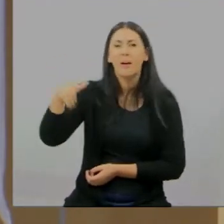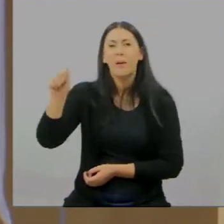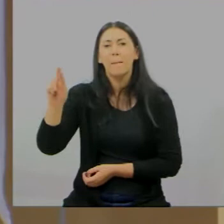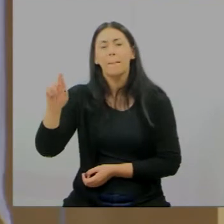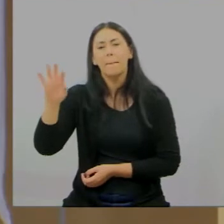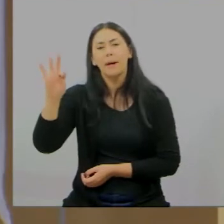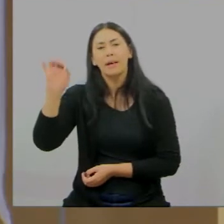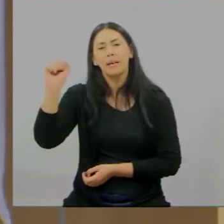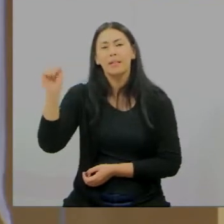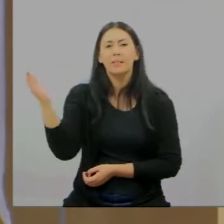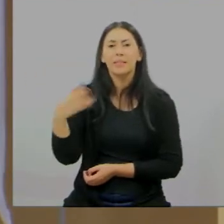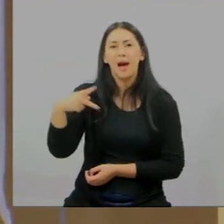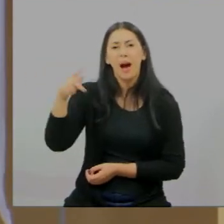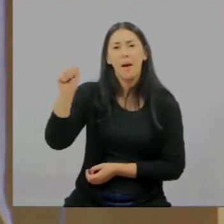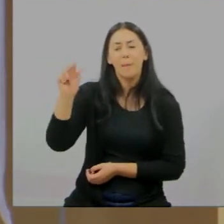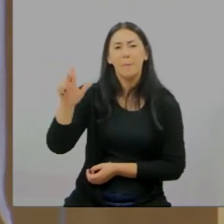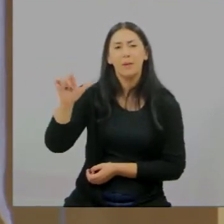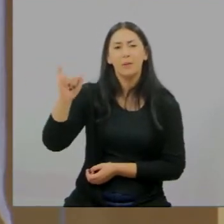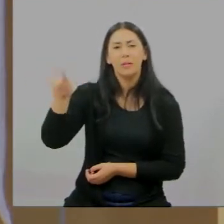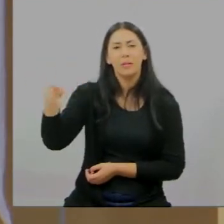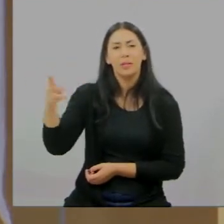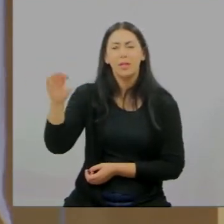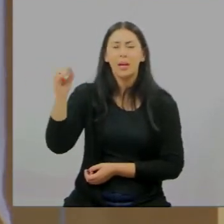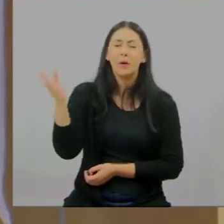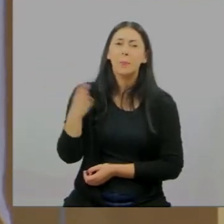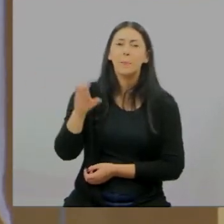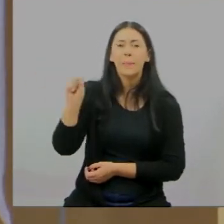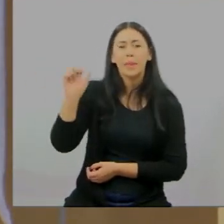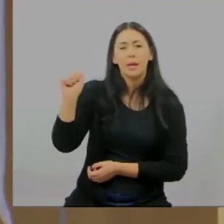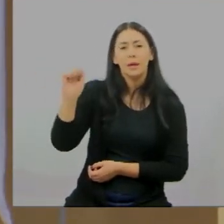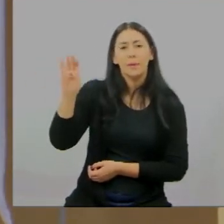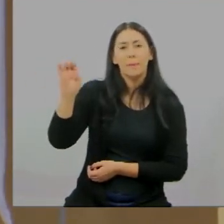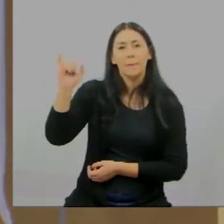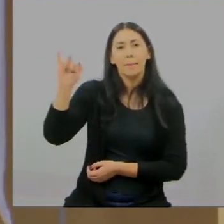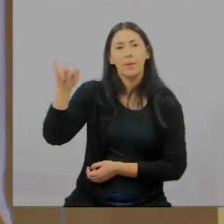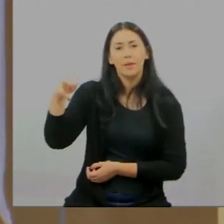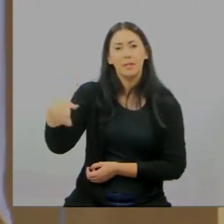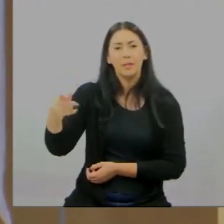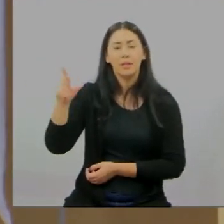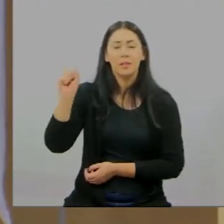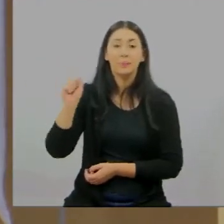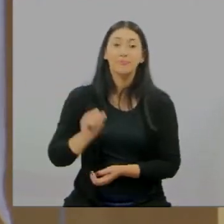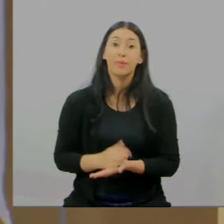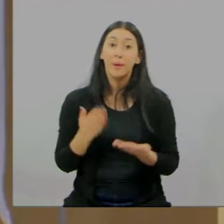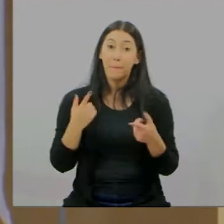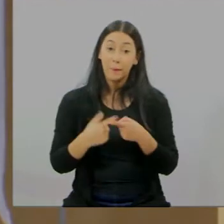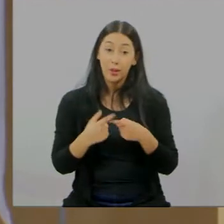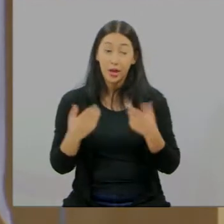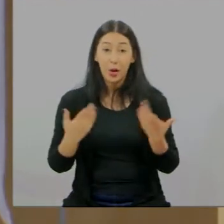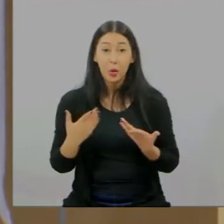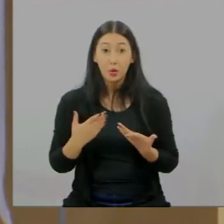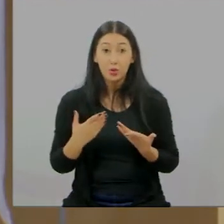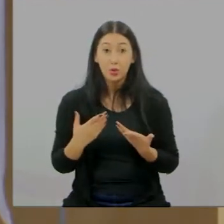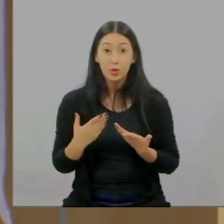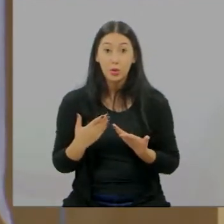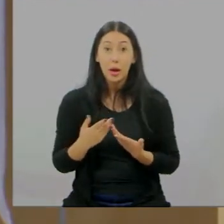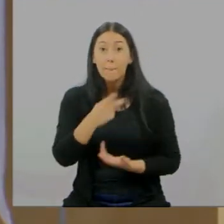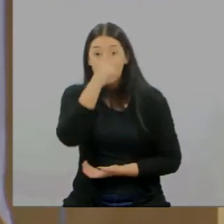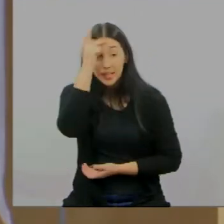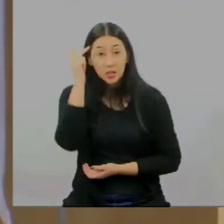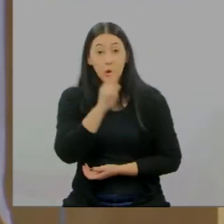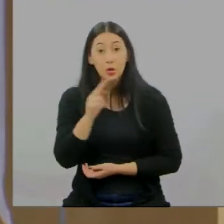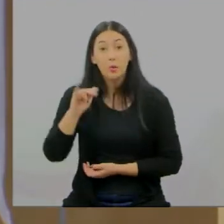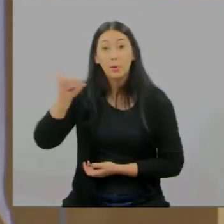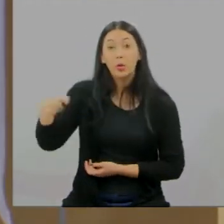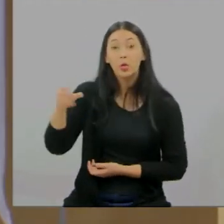todos da família Piloja, Sabrina, porque hoje foi para junto de Deus o José Anselmo.